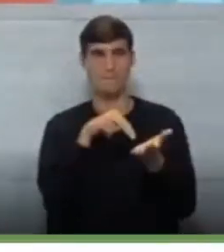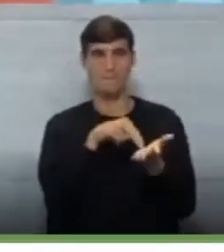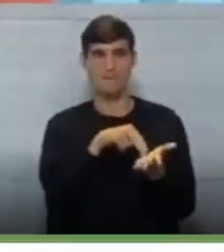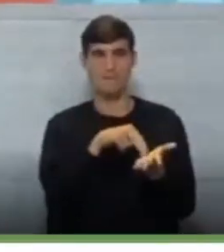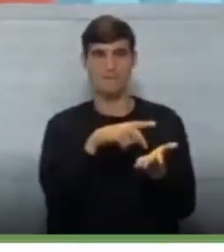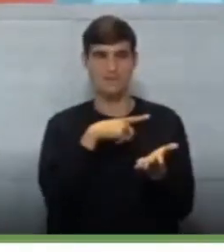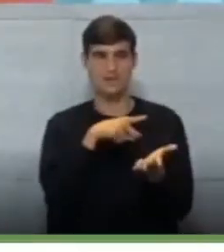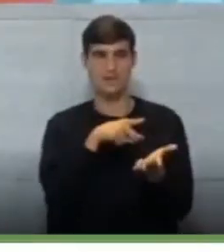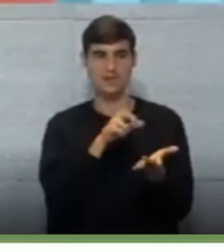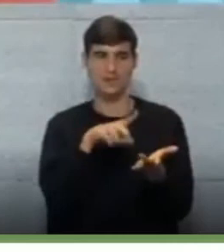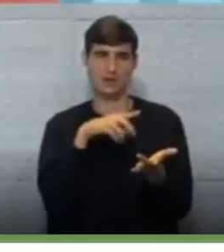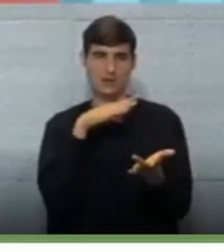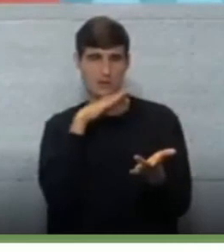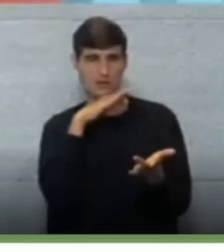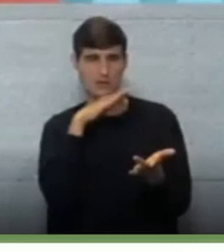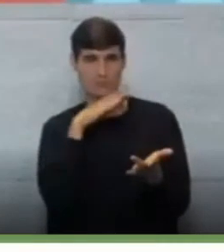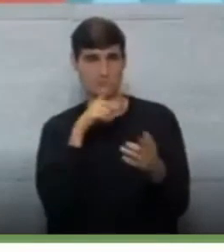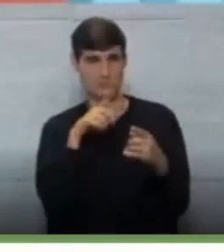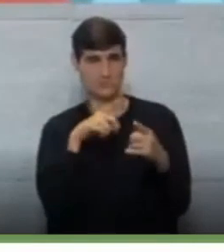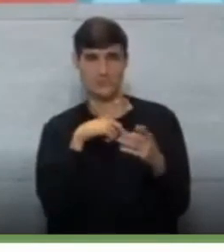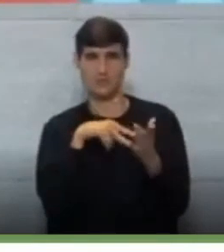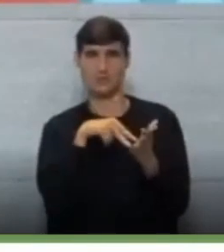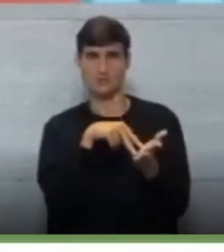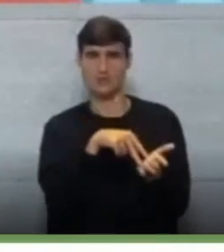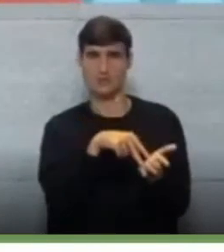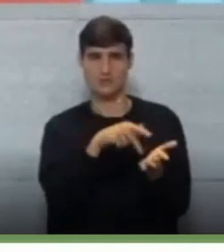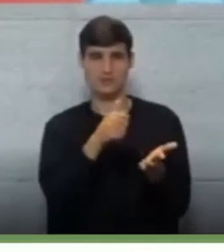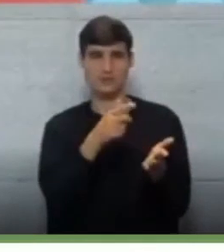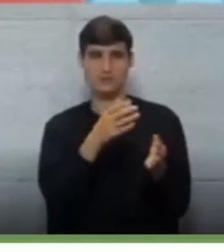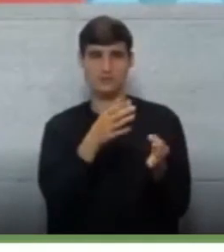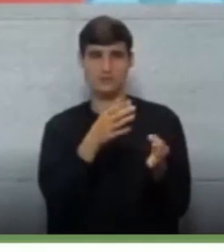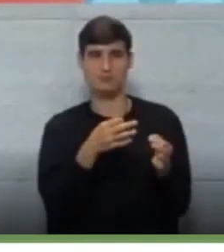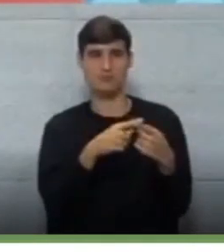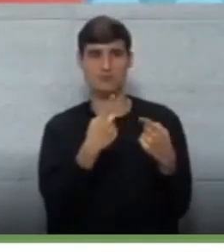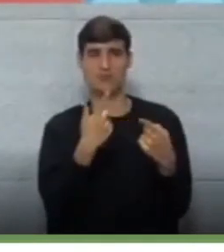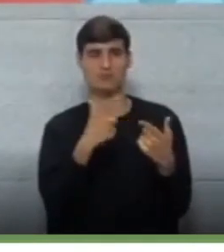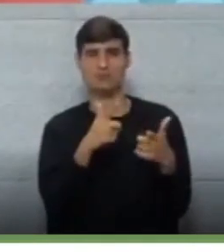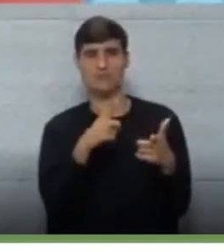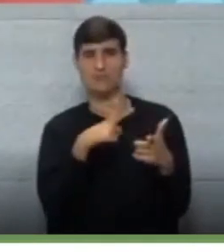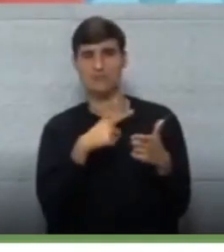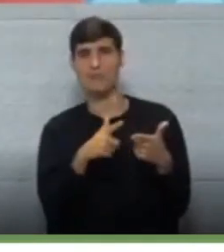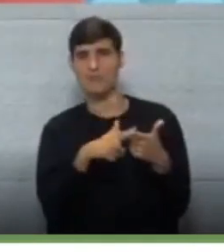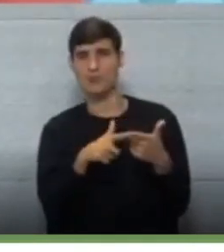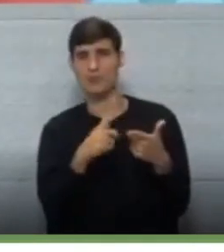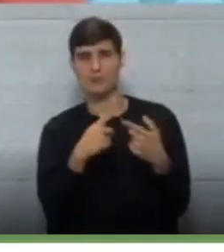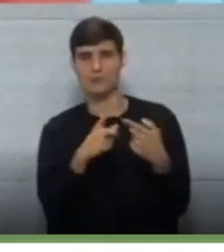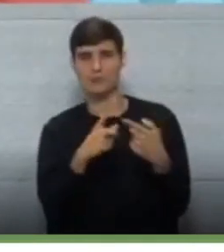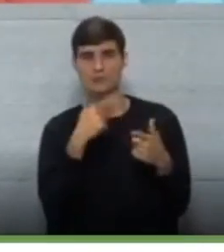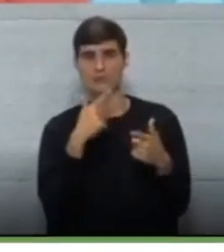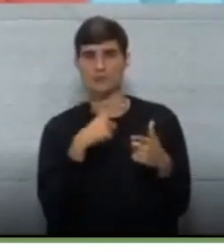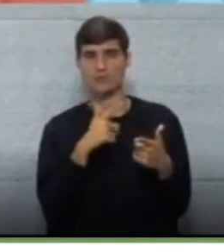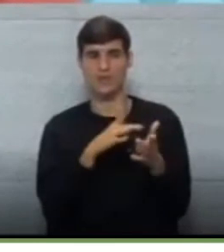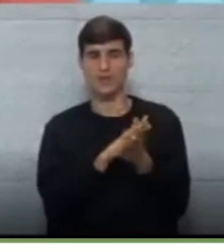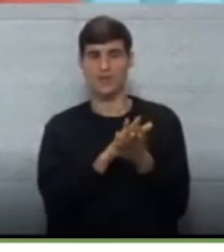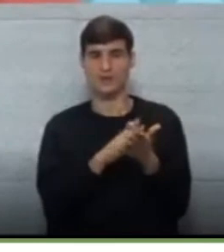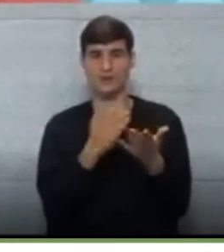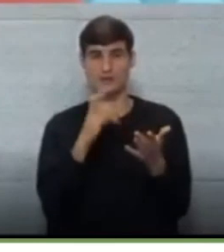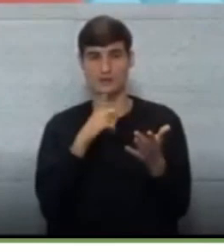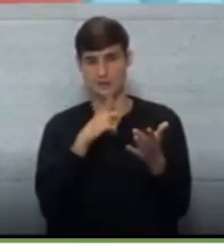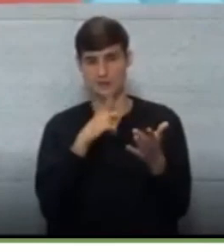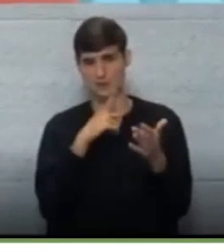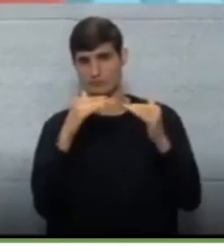micro-organismo significa que está com uma contaminação ou que tem algum problema de degradação. Então, tem que passar de